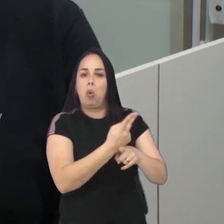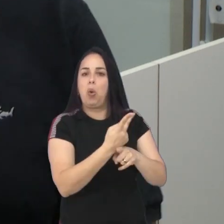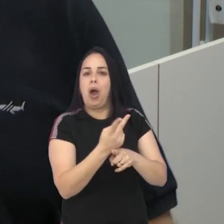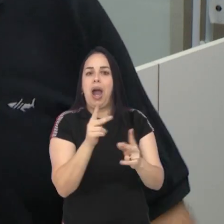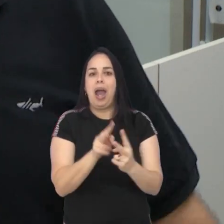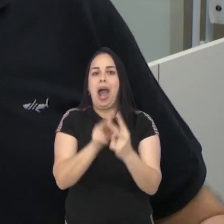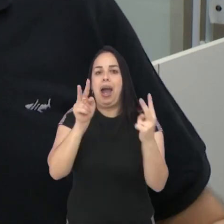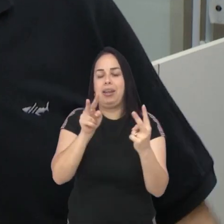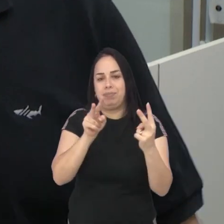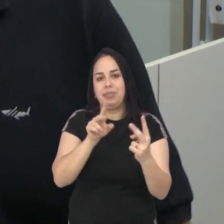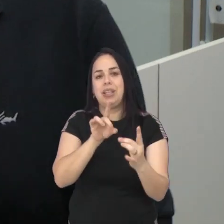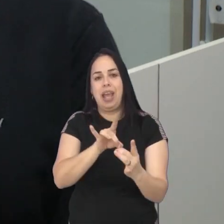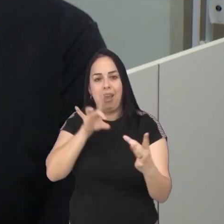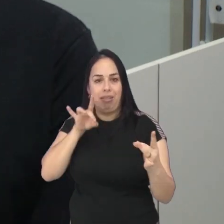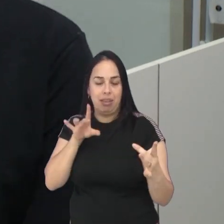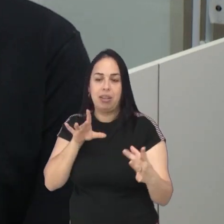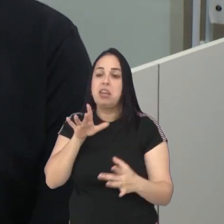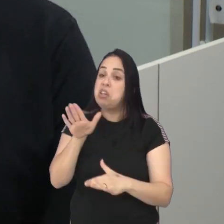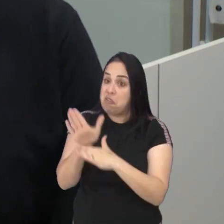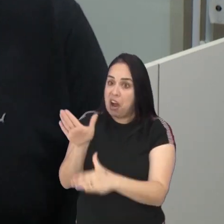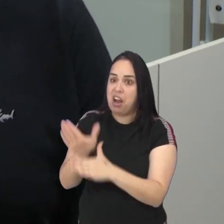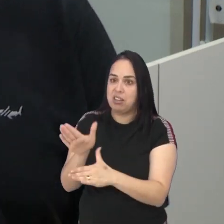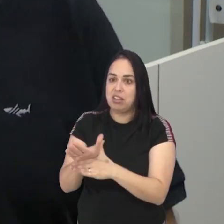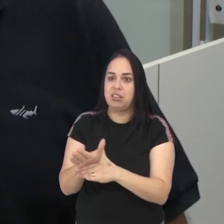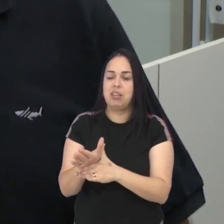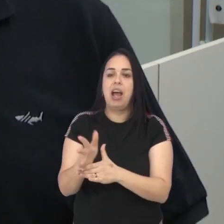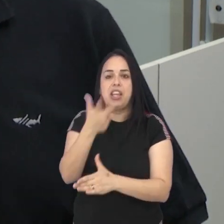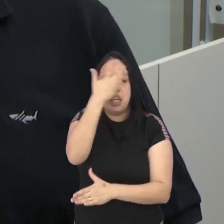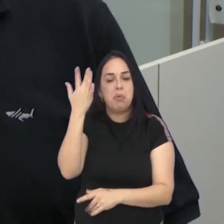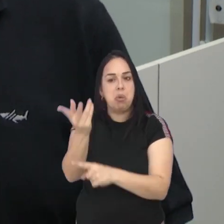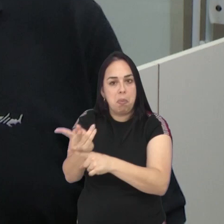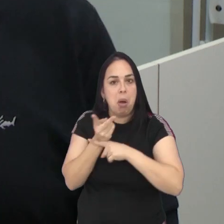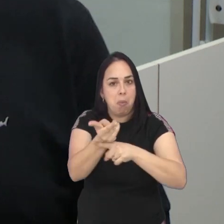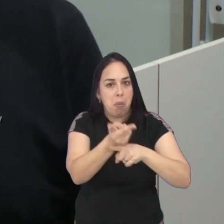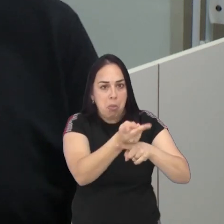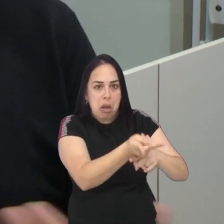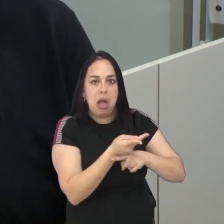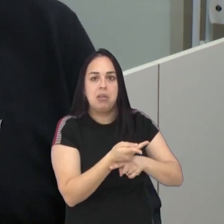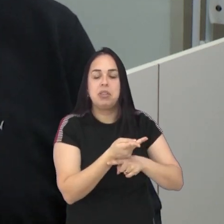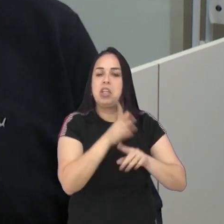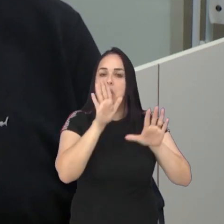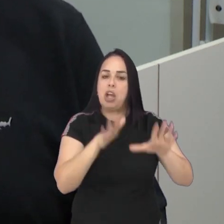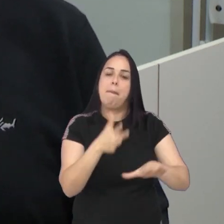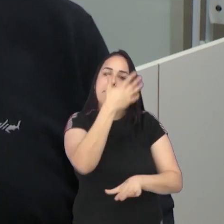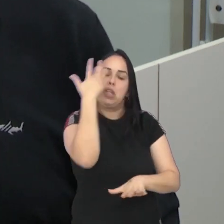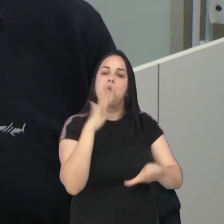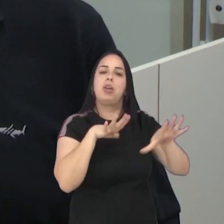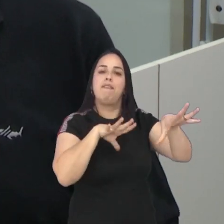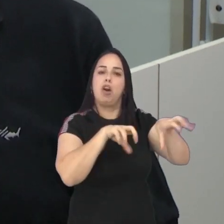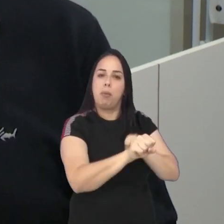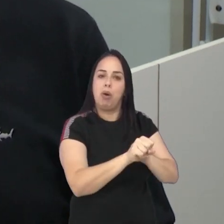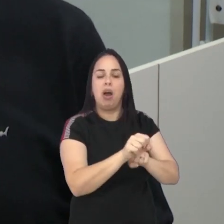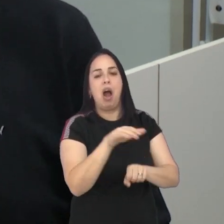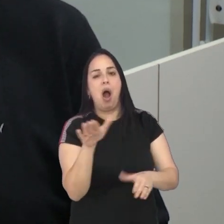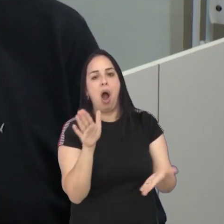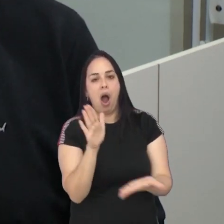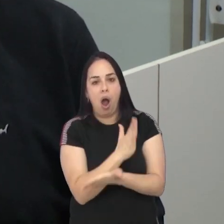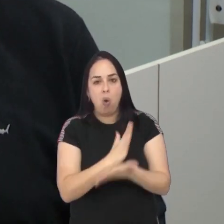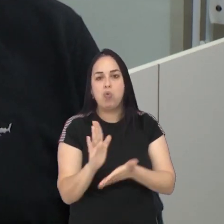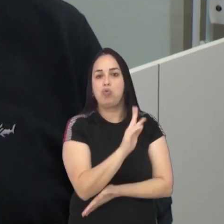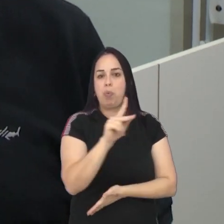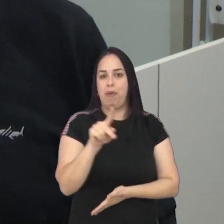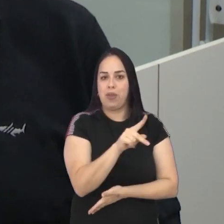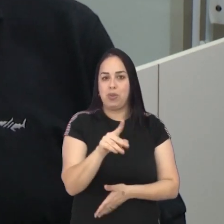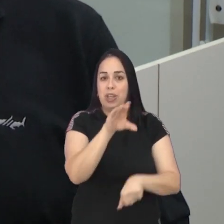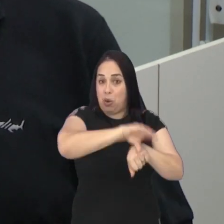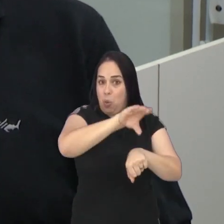caminho que também tem ajudado muita gente. E aqui a procura é grande, tanto as pessoas que já estão formadas, a gente vê professores virem fazer aqui a procura